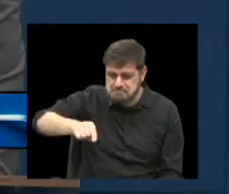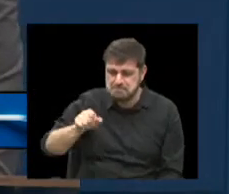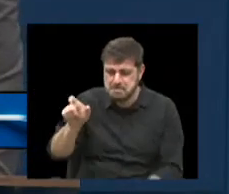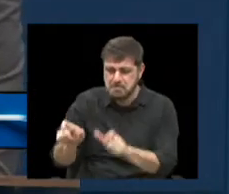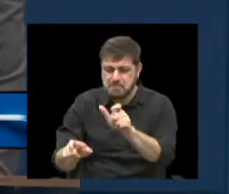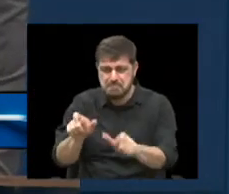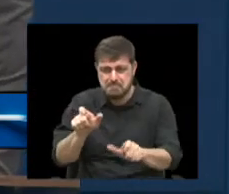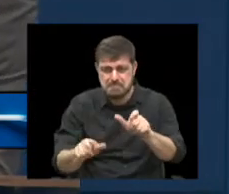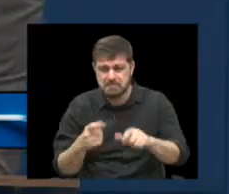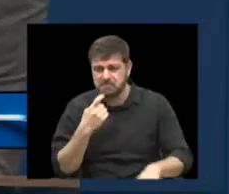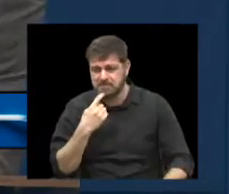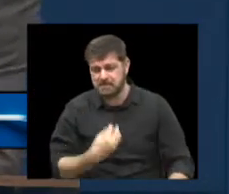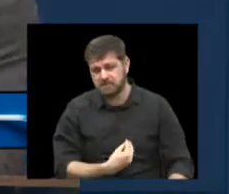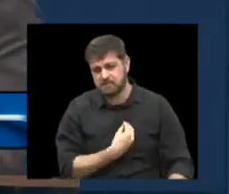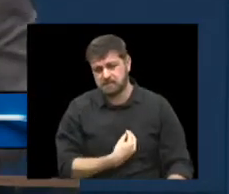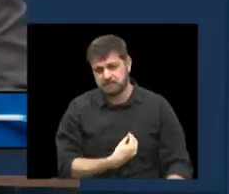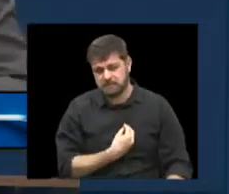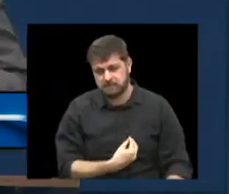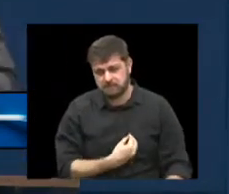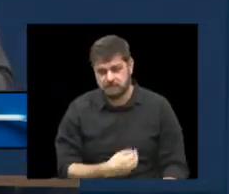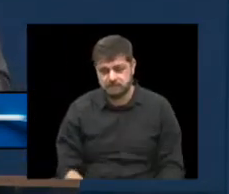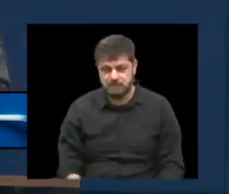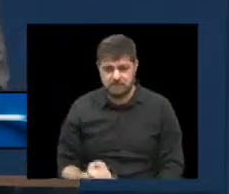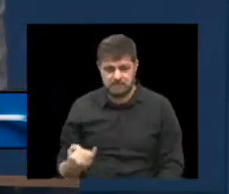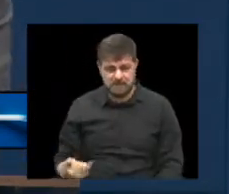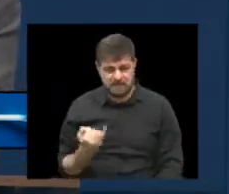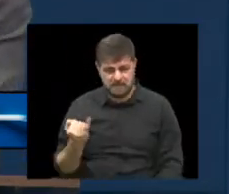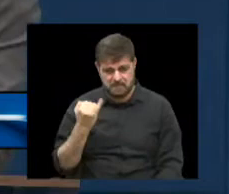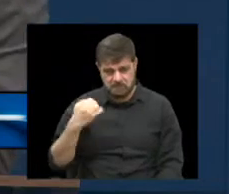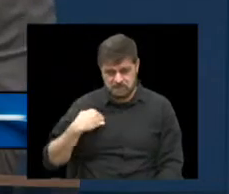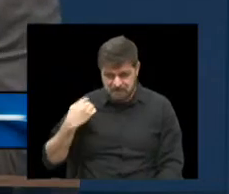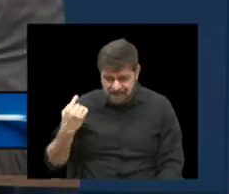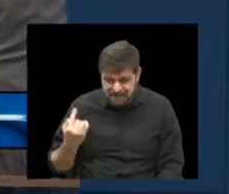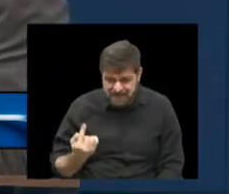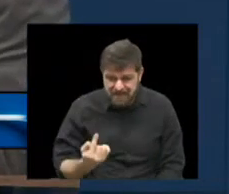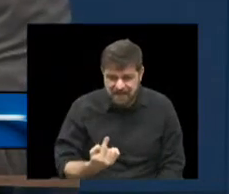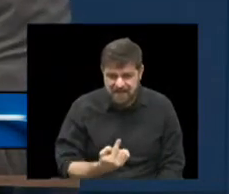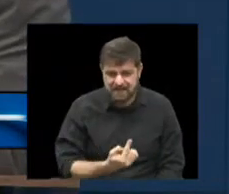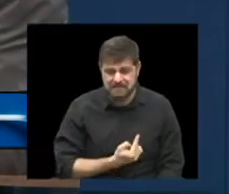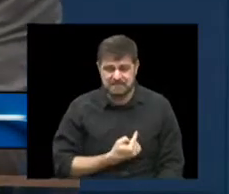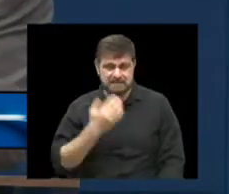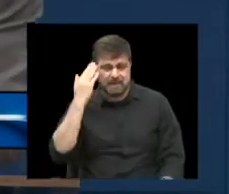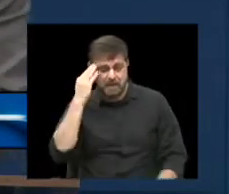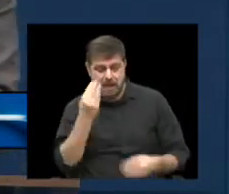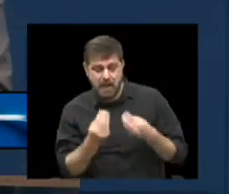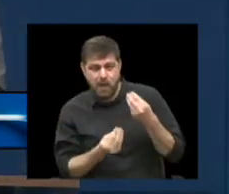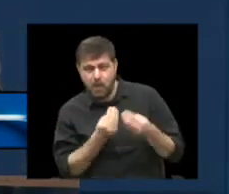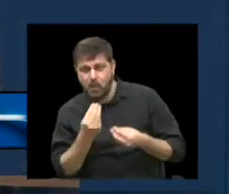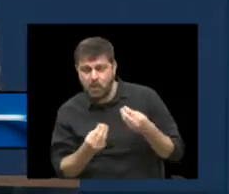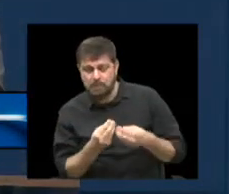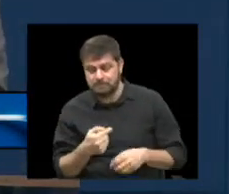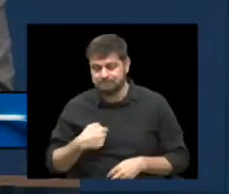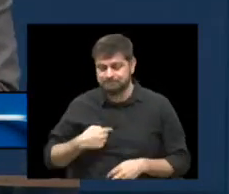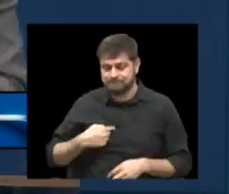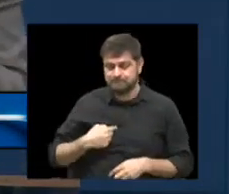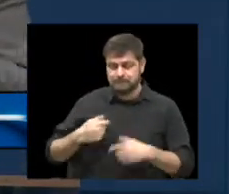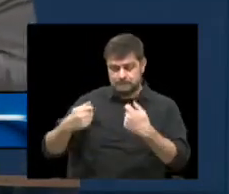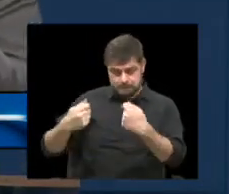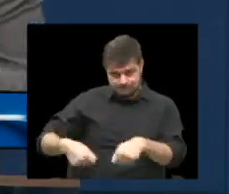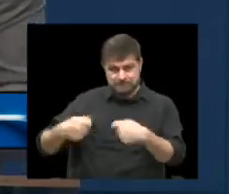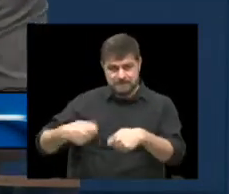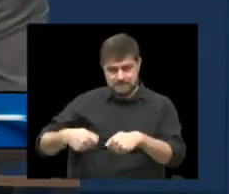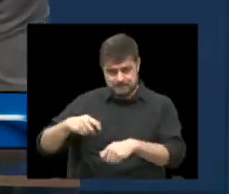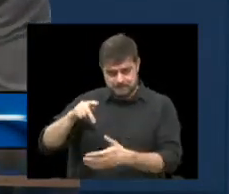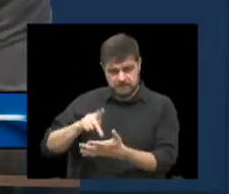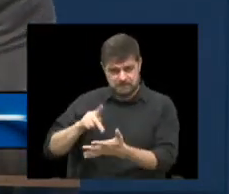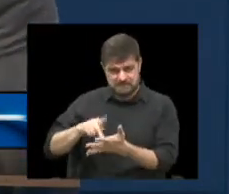Então é muito importante, vereadora Mariana, que nós tenhamos um ponto de equilíbrio entre o que a gente precisa, né, e que não